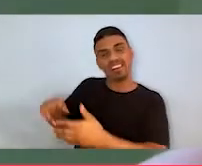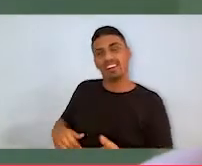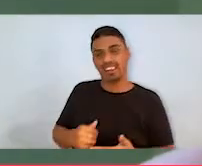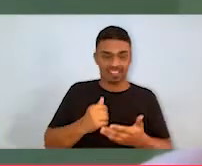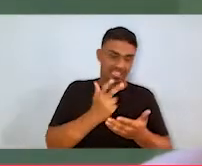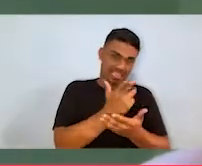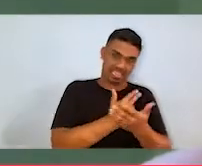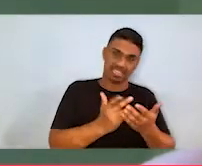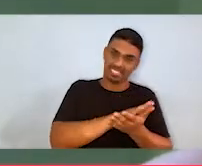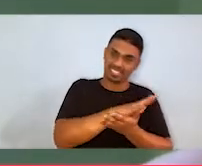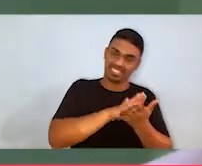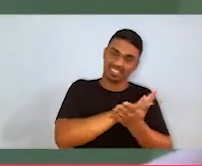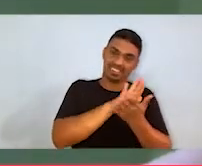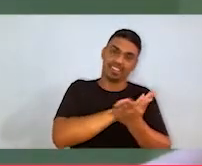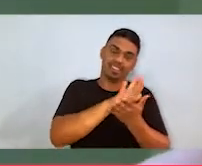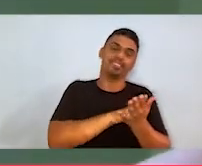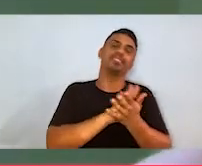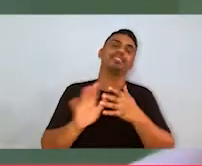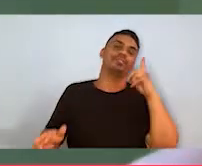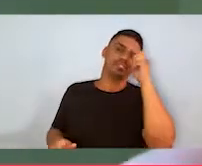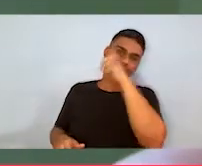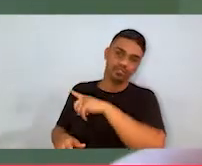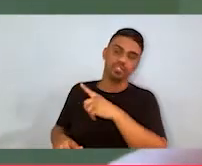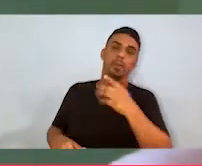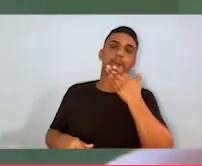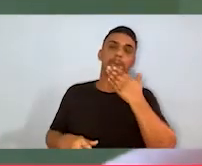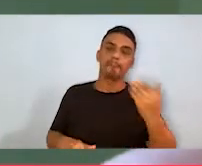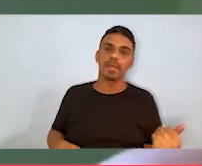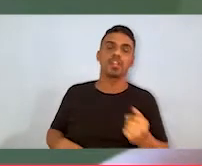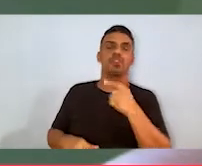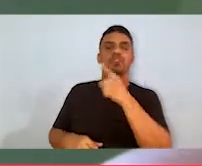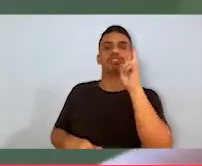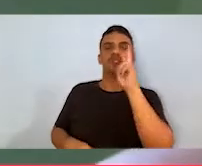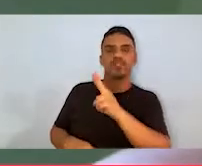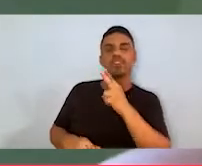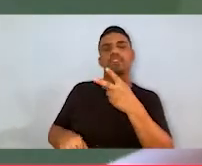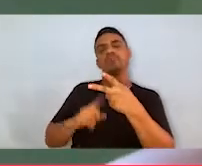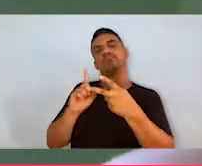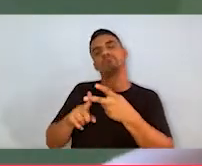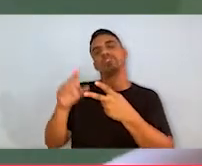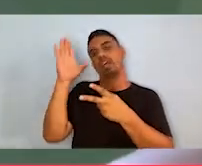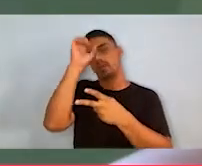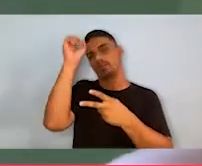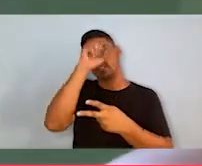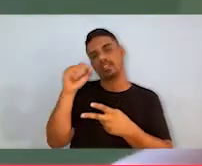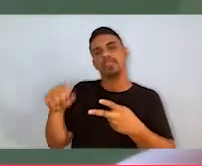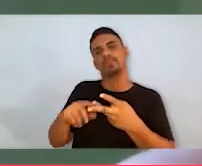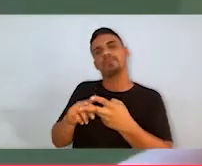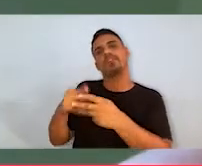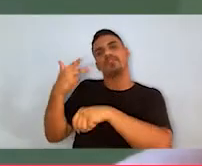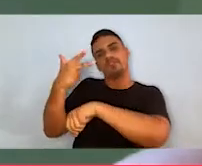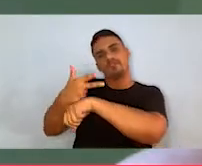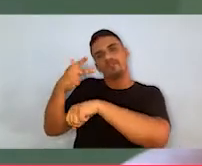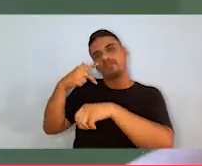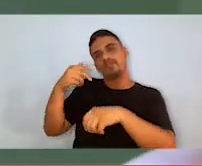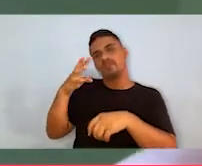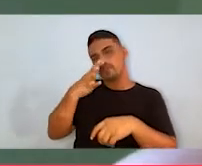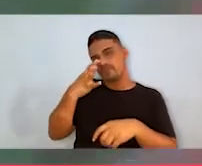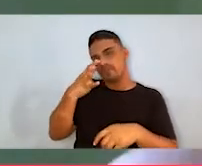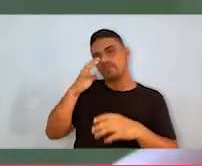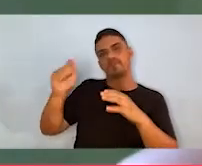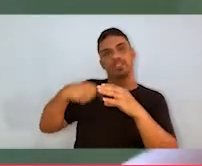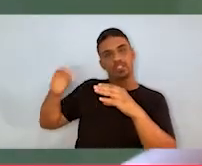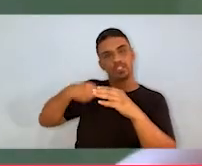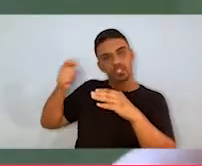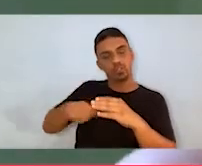vai estar desenhando no papel, cabe você ler essas coisas de anatomia, assistir vídeo, ver da forma que você estiver aprendendo a fazer o curso, só que em vez de